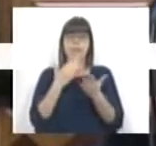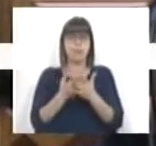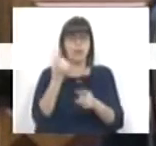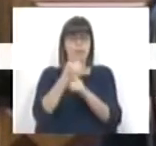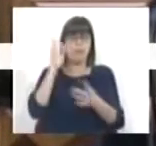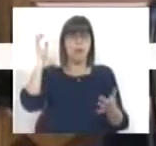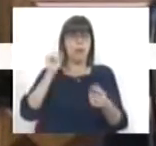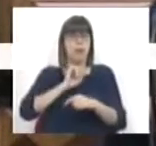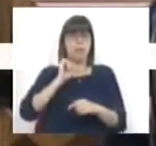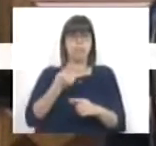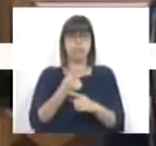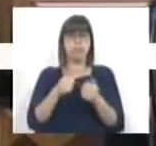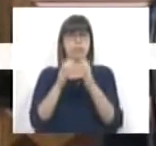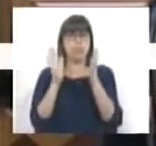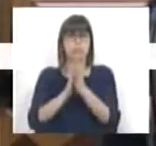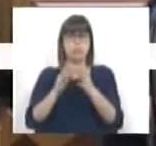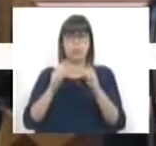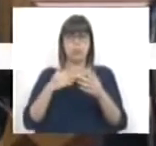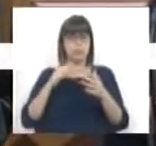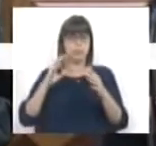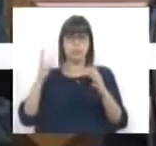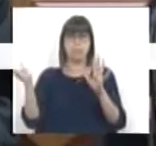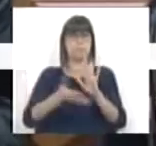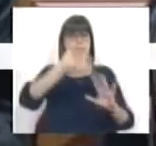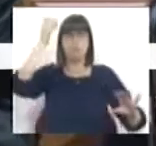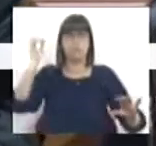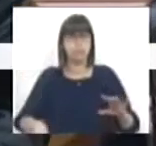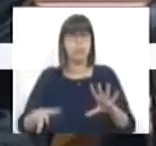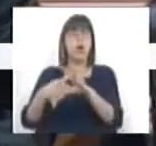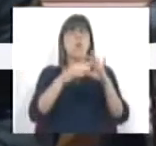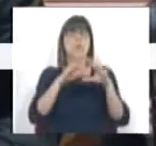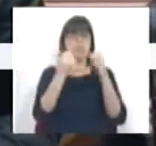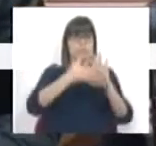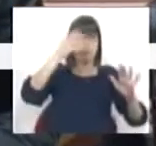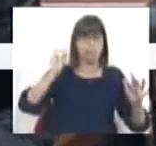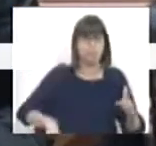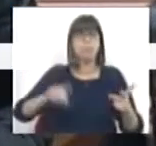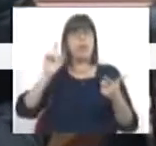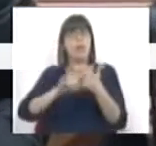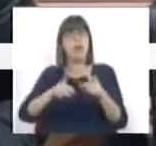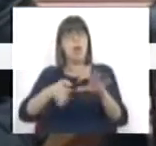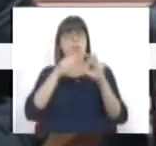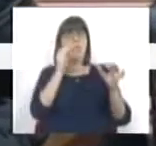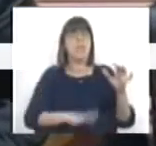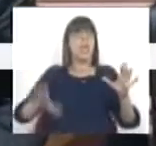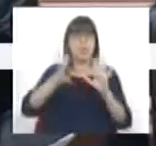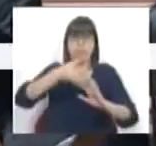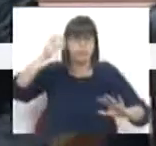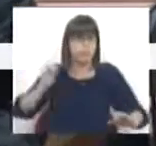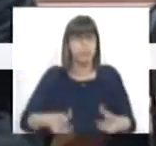professora e resulto tudo à sua frente rezou coesão social arrasou coesão territorial